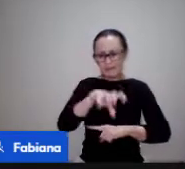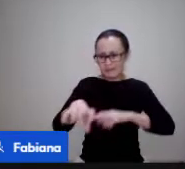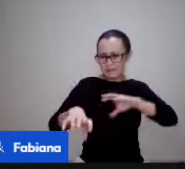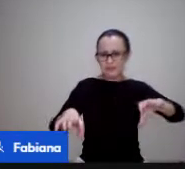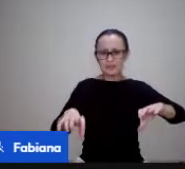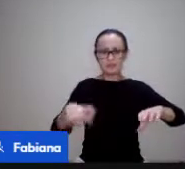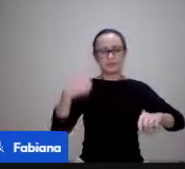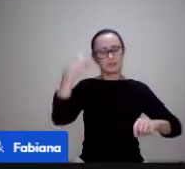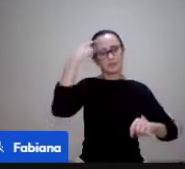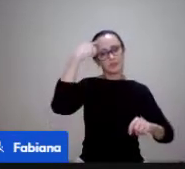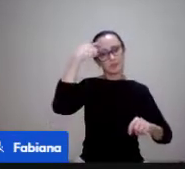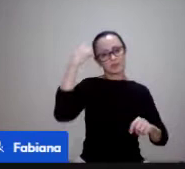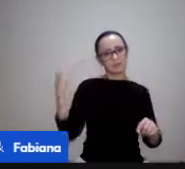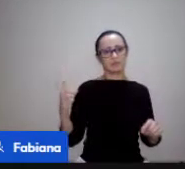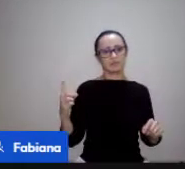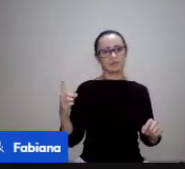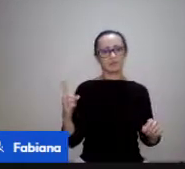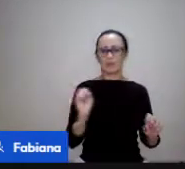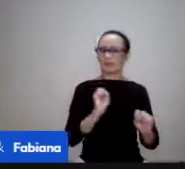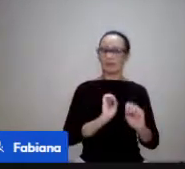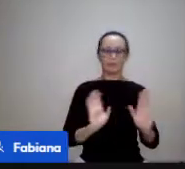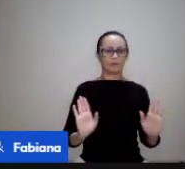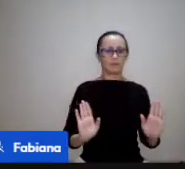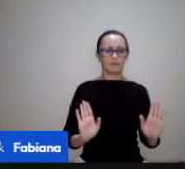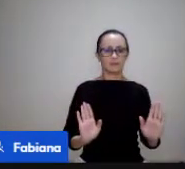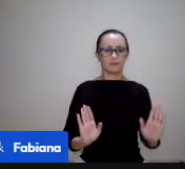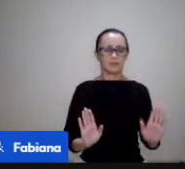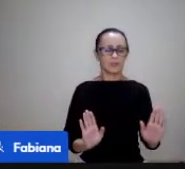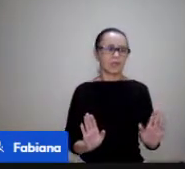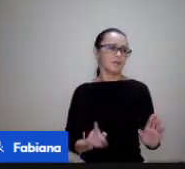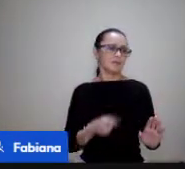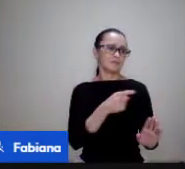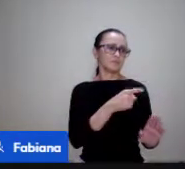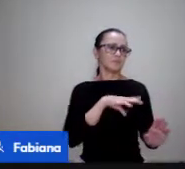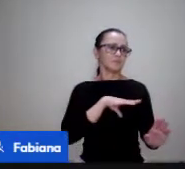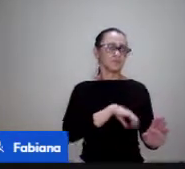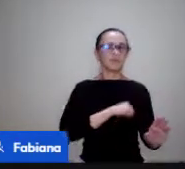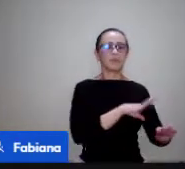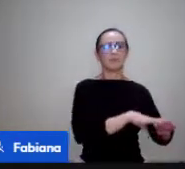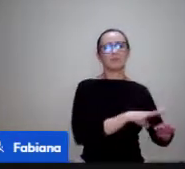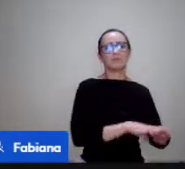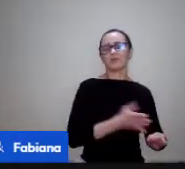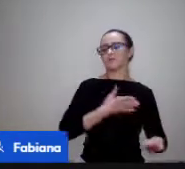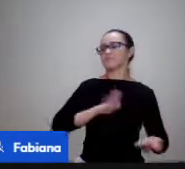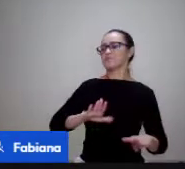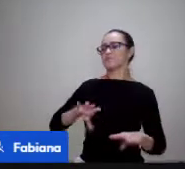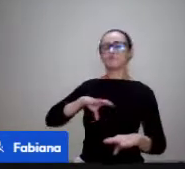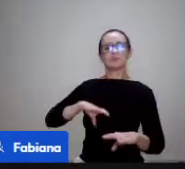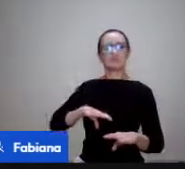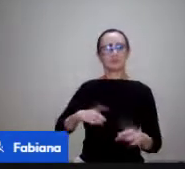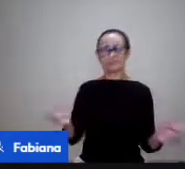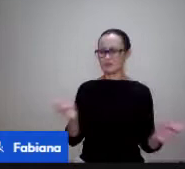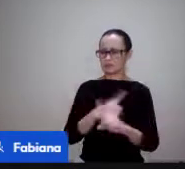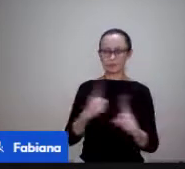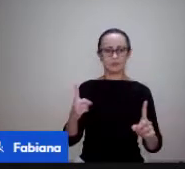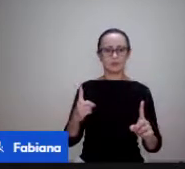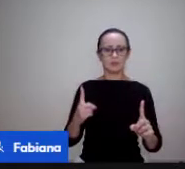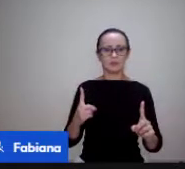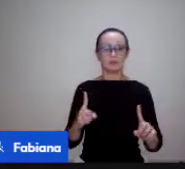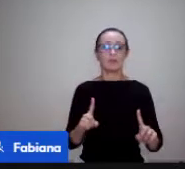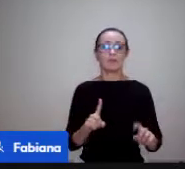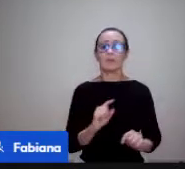pensamento, como se quem é bom em matemática não é bom em língua portuguesa e vice-versa, para que seja